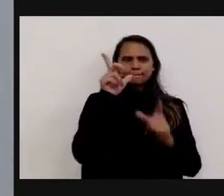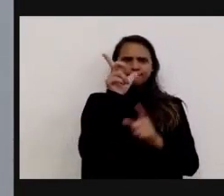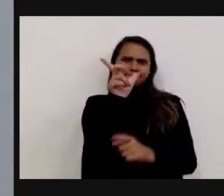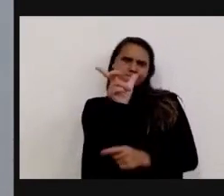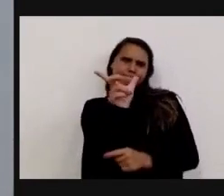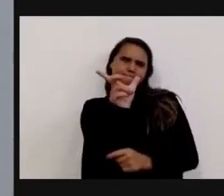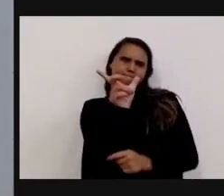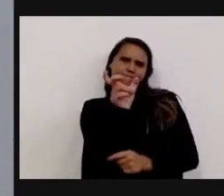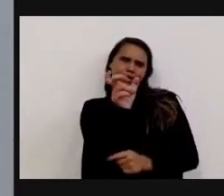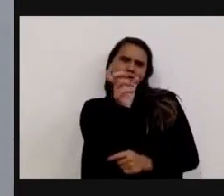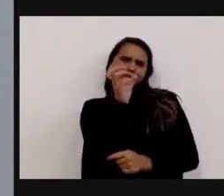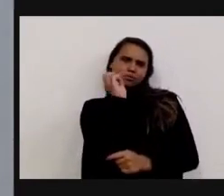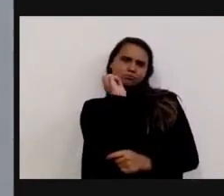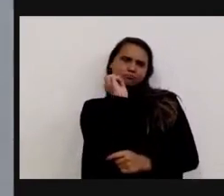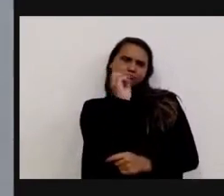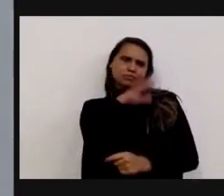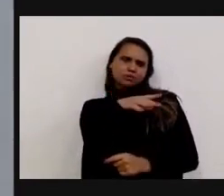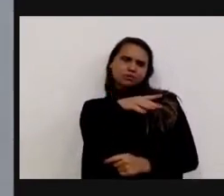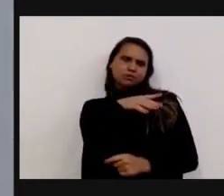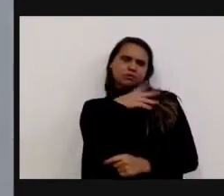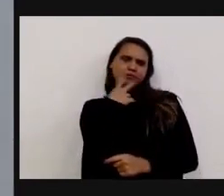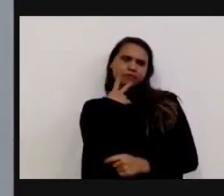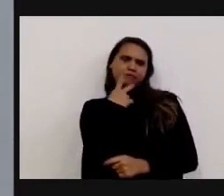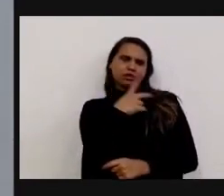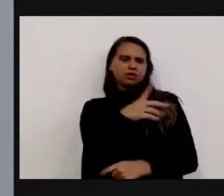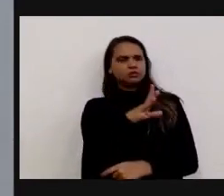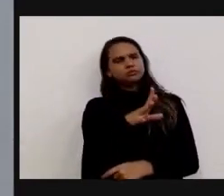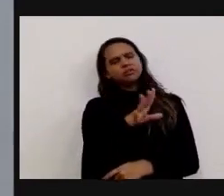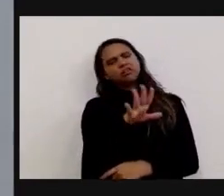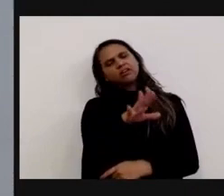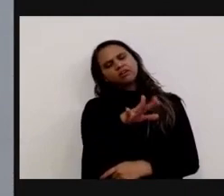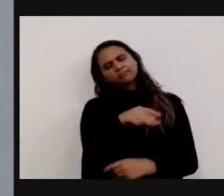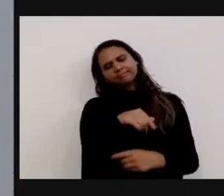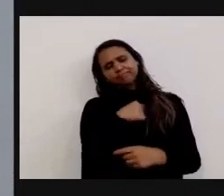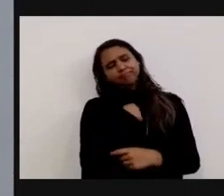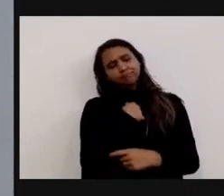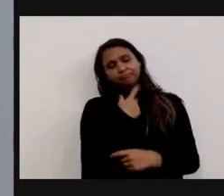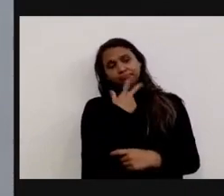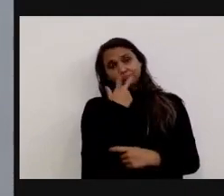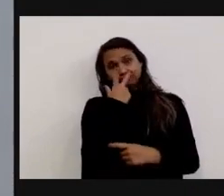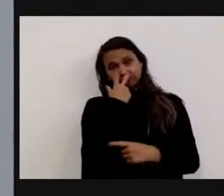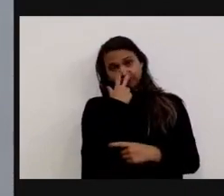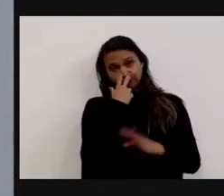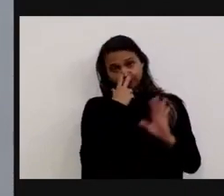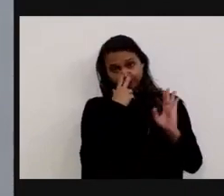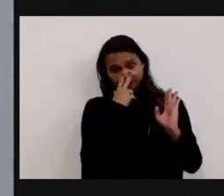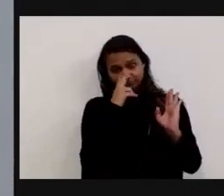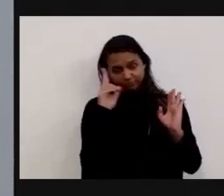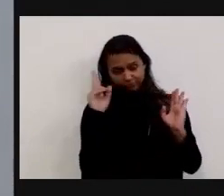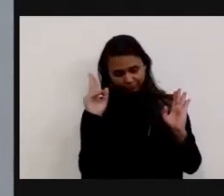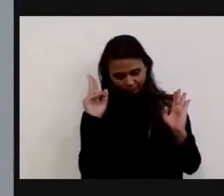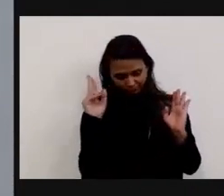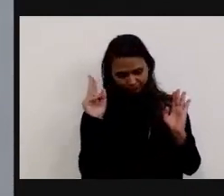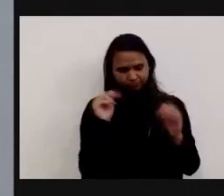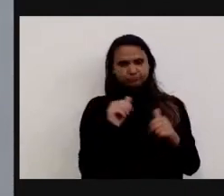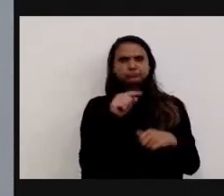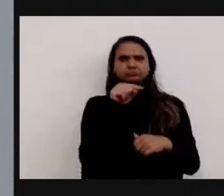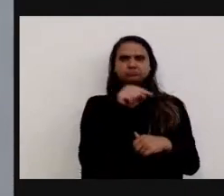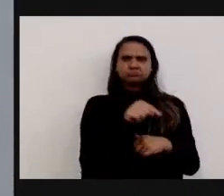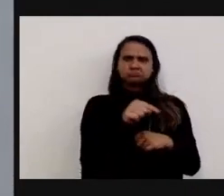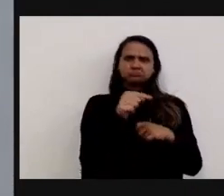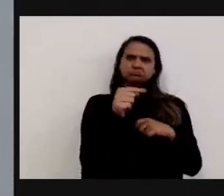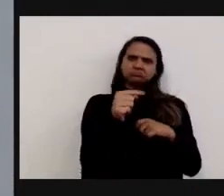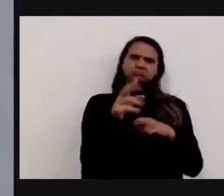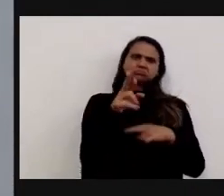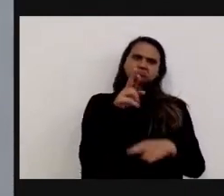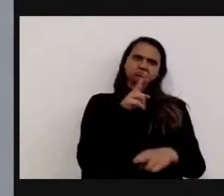print mandei para o pessoal do time e falei assim gente eu acho é uma hipótese Eu acho que isso aqui